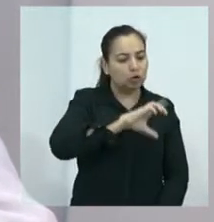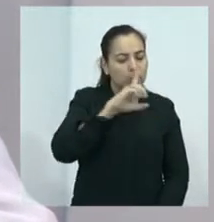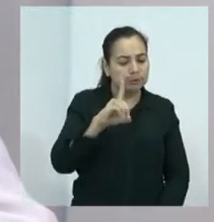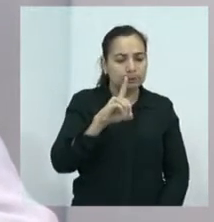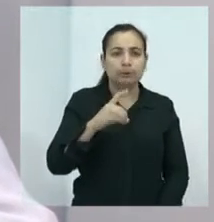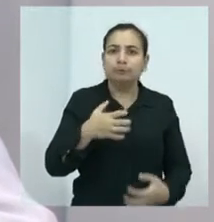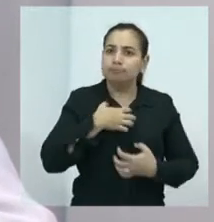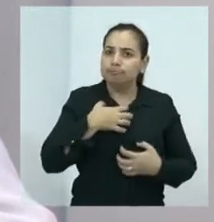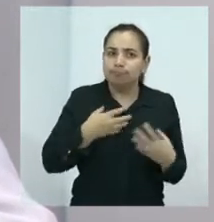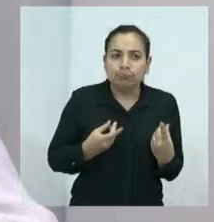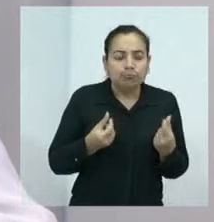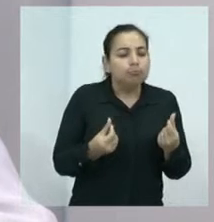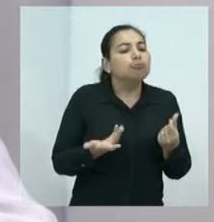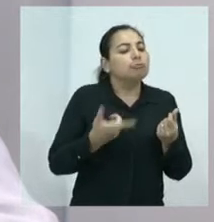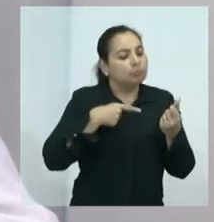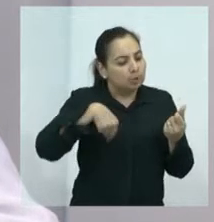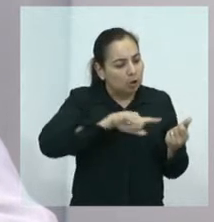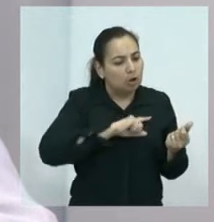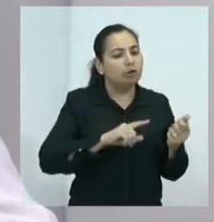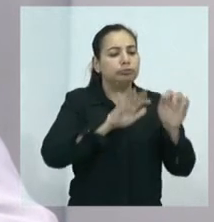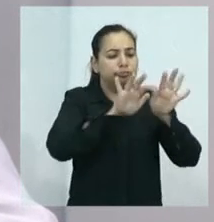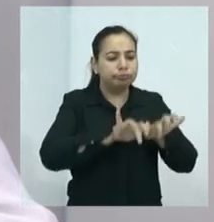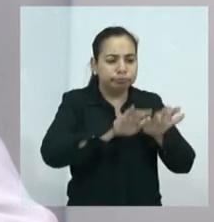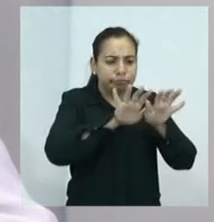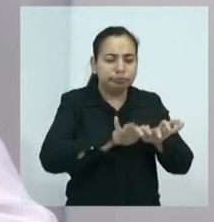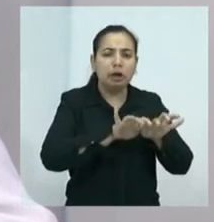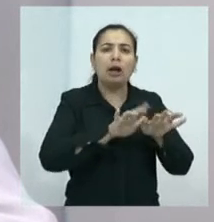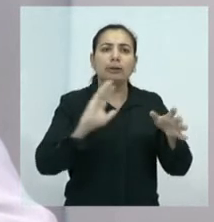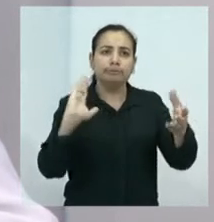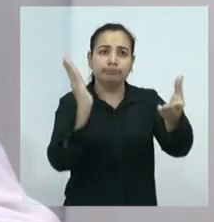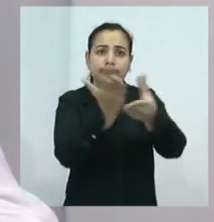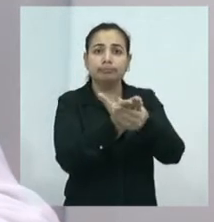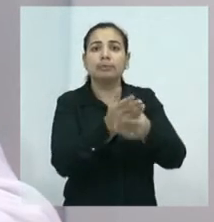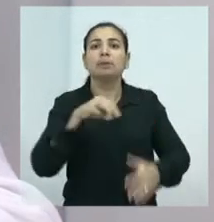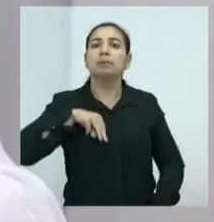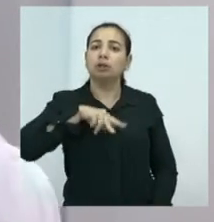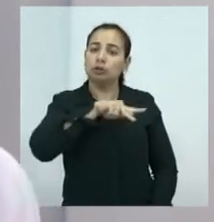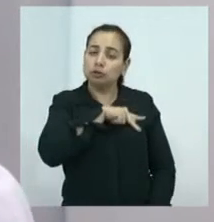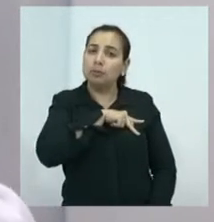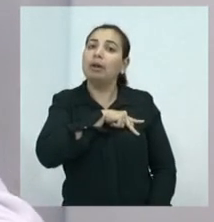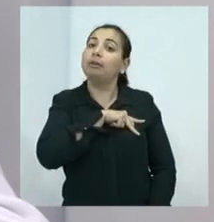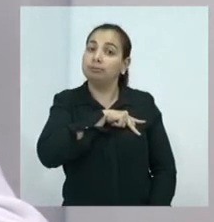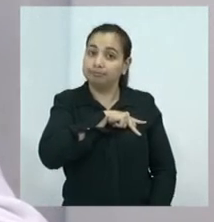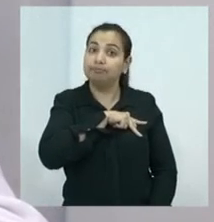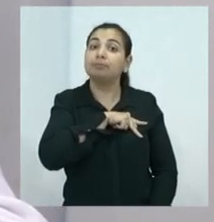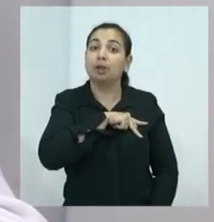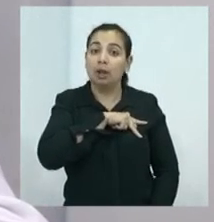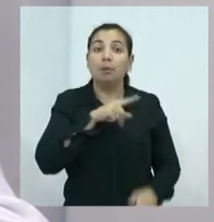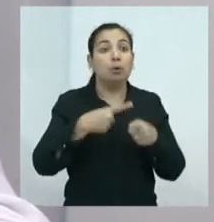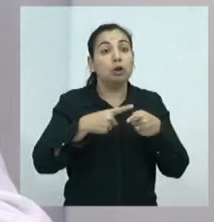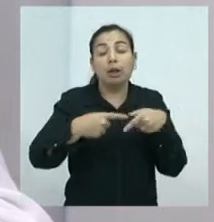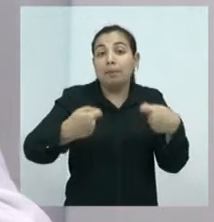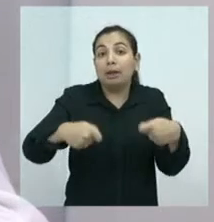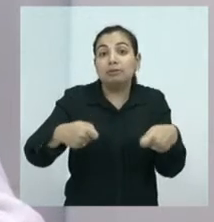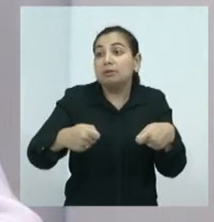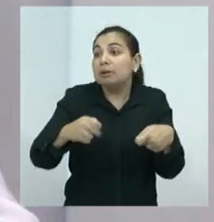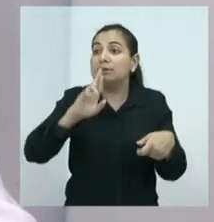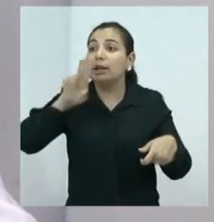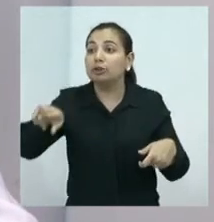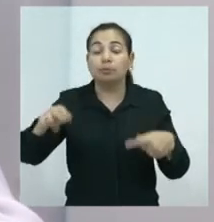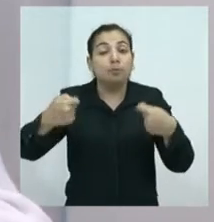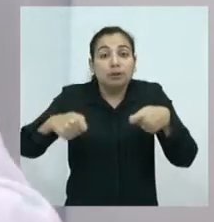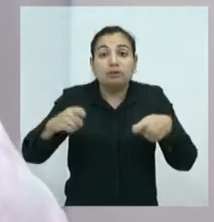acabou manifestando o Ministério Público com relação a essa questão para que a gente pudesse dar uma resposta e